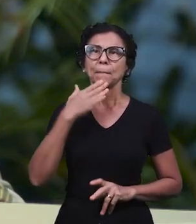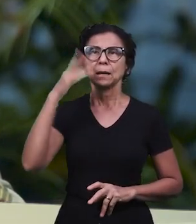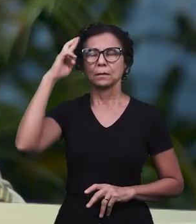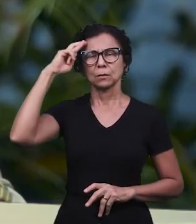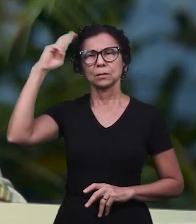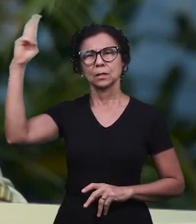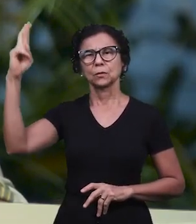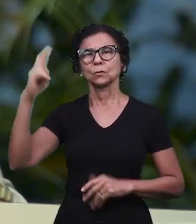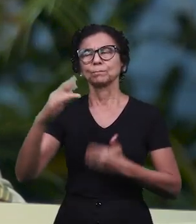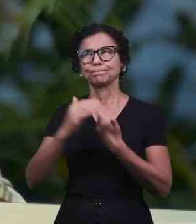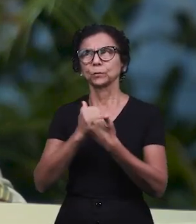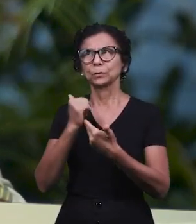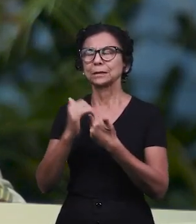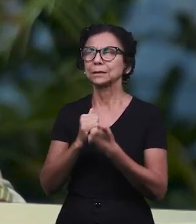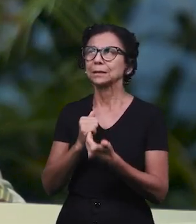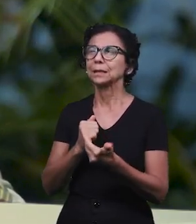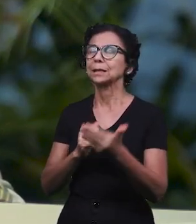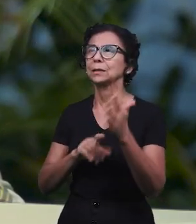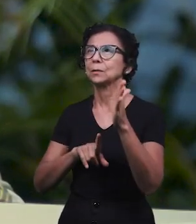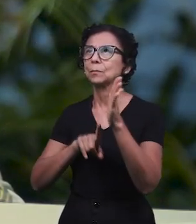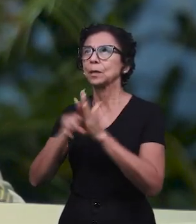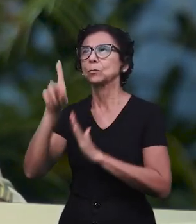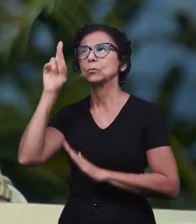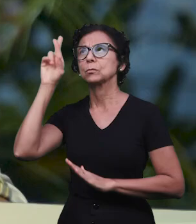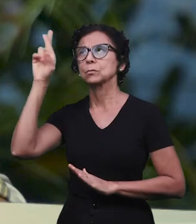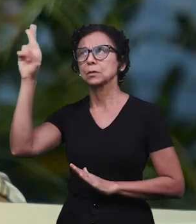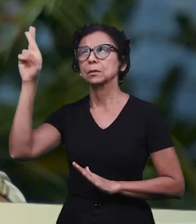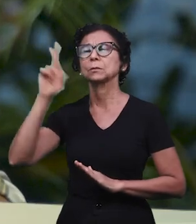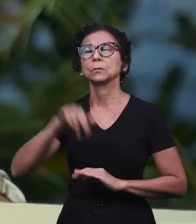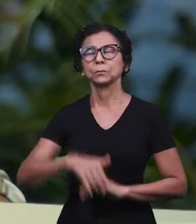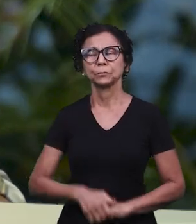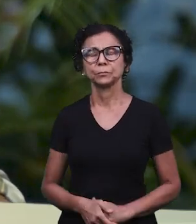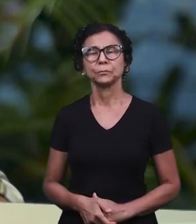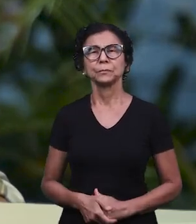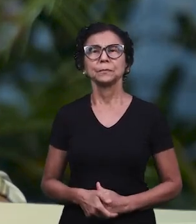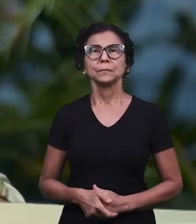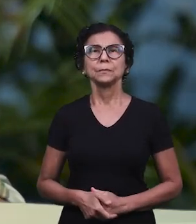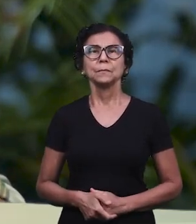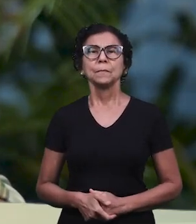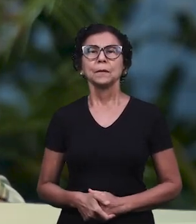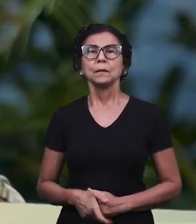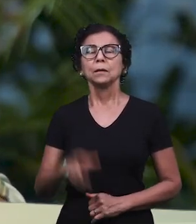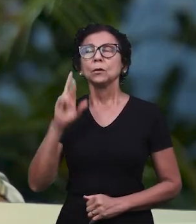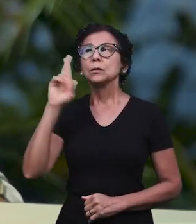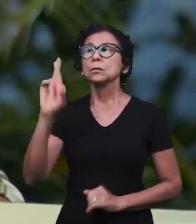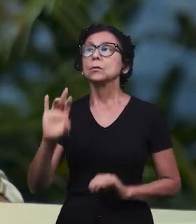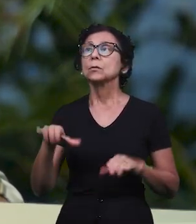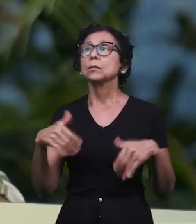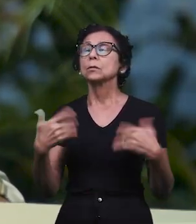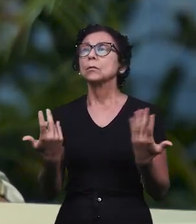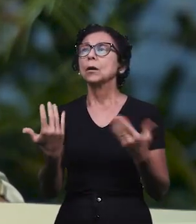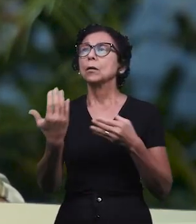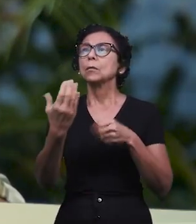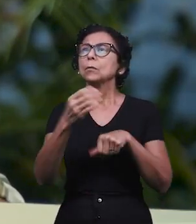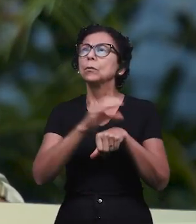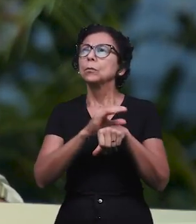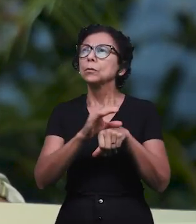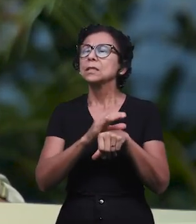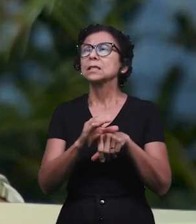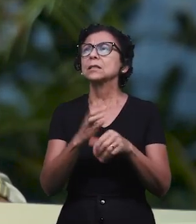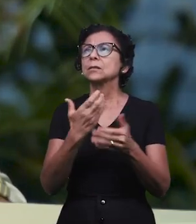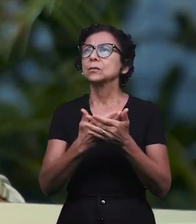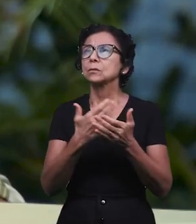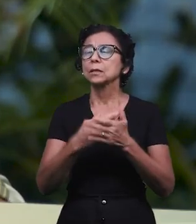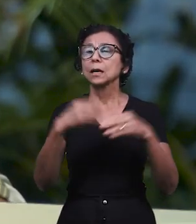direção. Buscar da direção do Senhor, busque um cursinho preparatório que melhor prepare para aquele